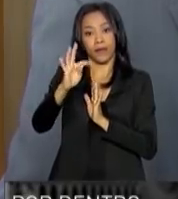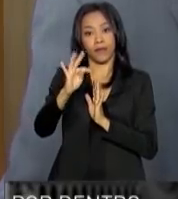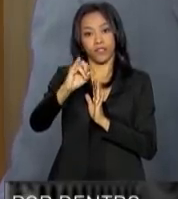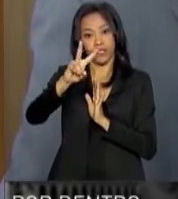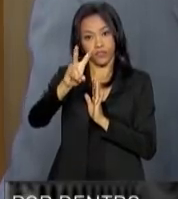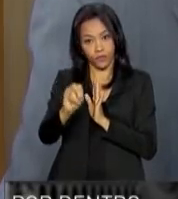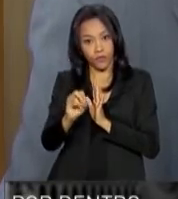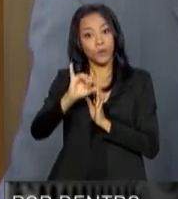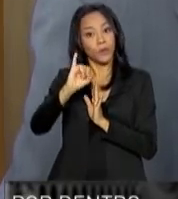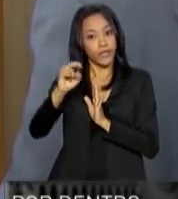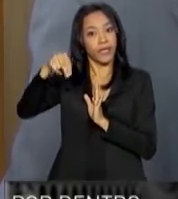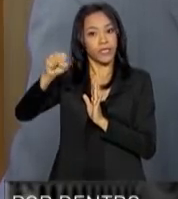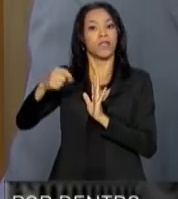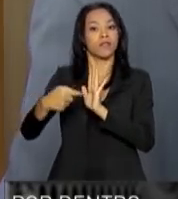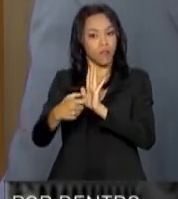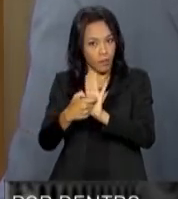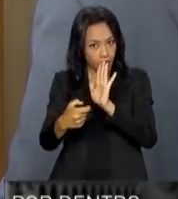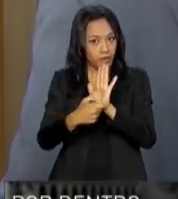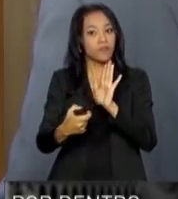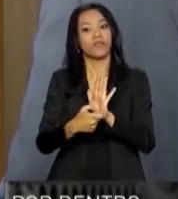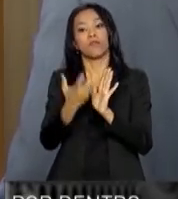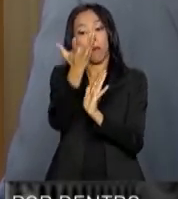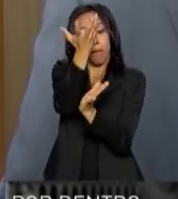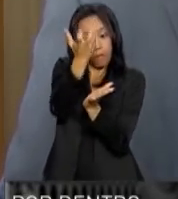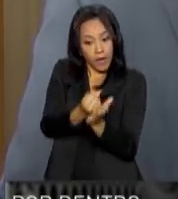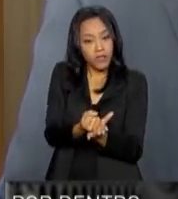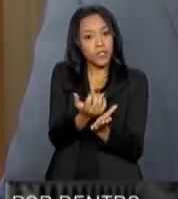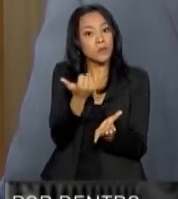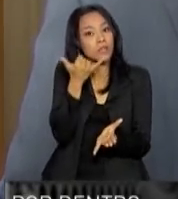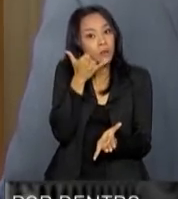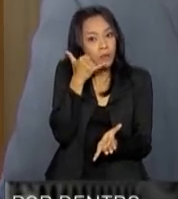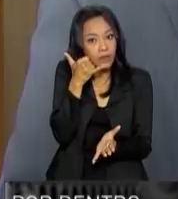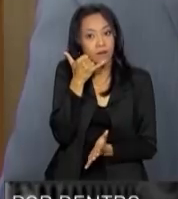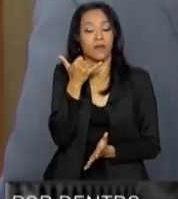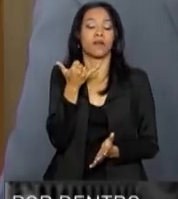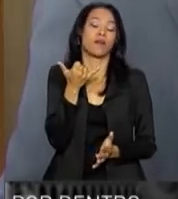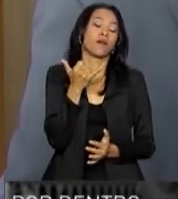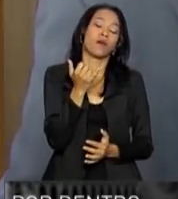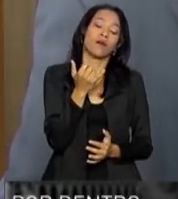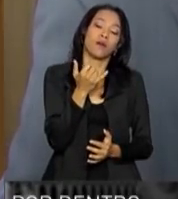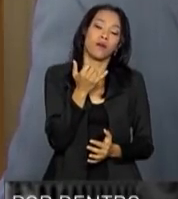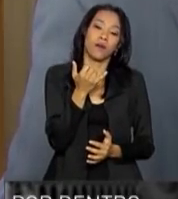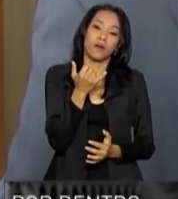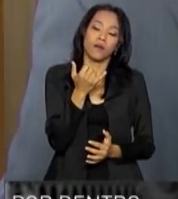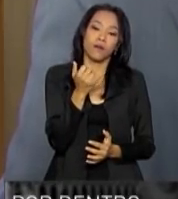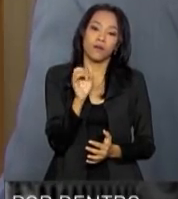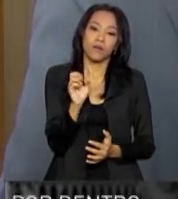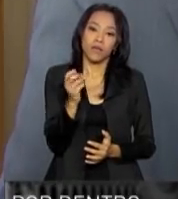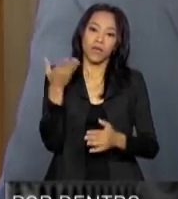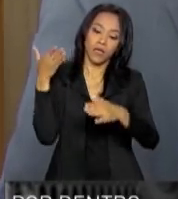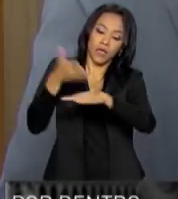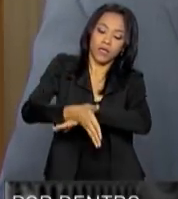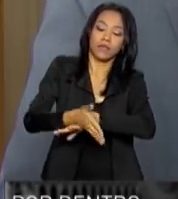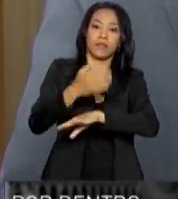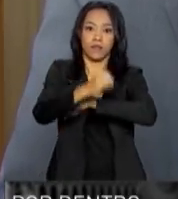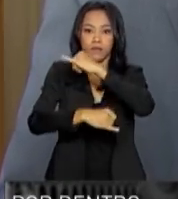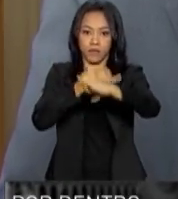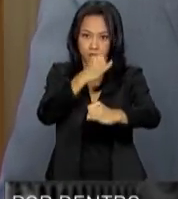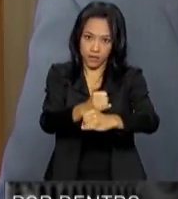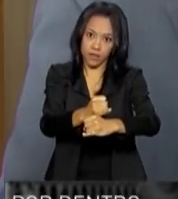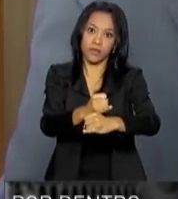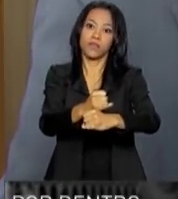o segurado que tiver baixado seu aplicativo no seu celular o ano entrando no portal pela internet